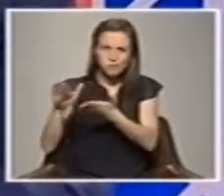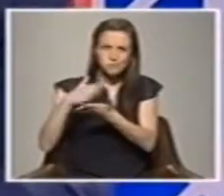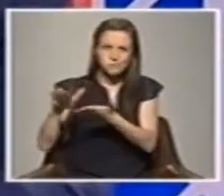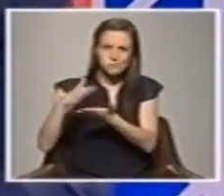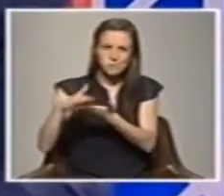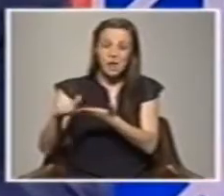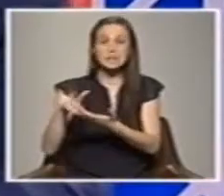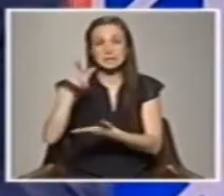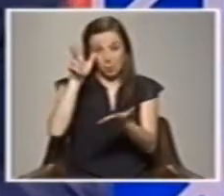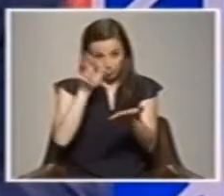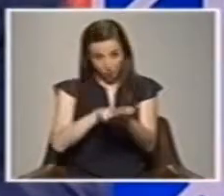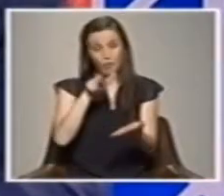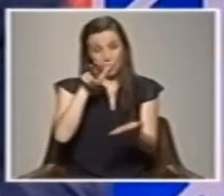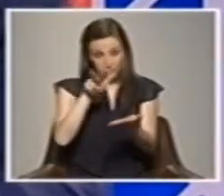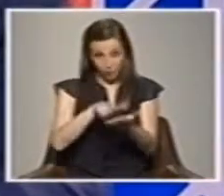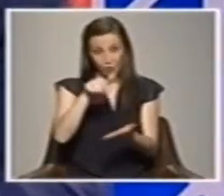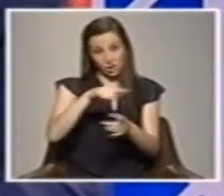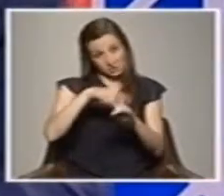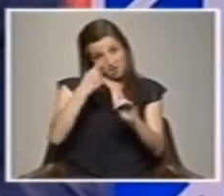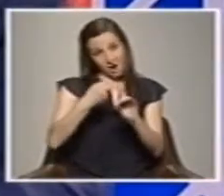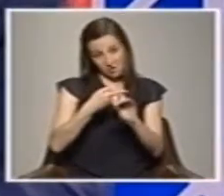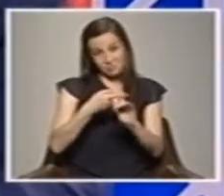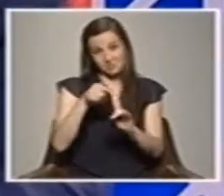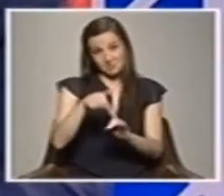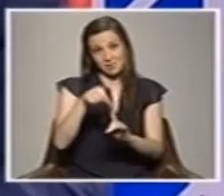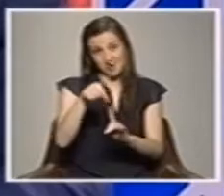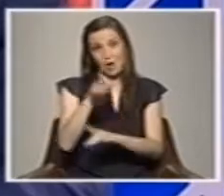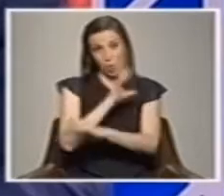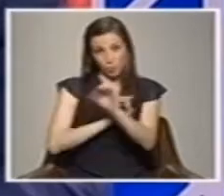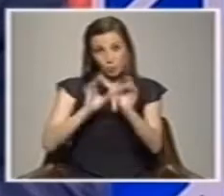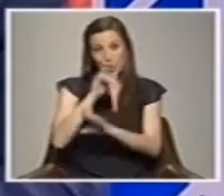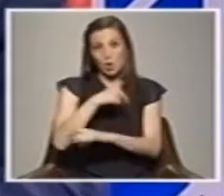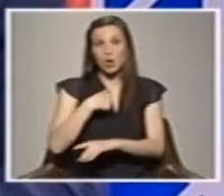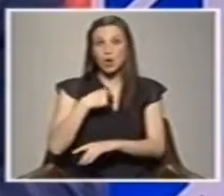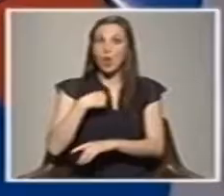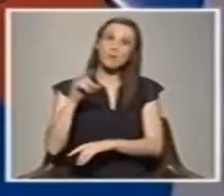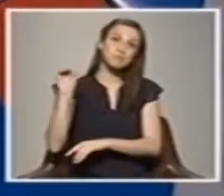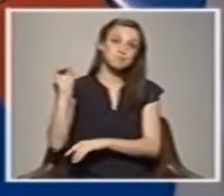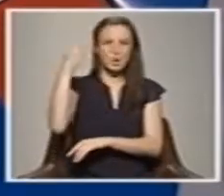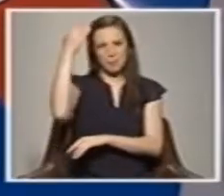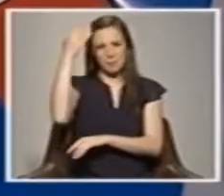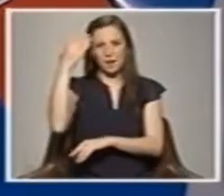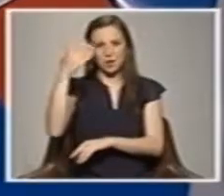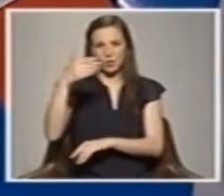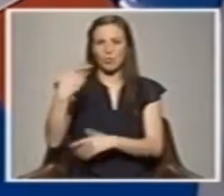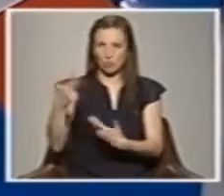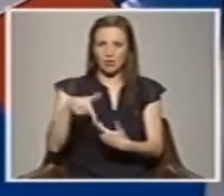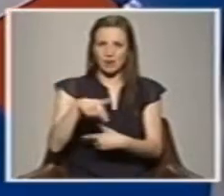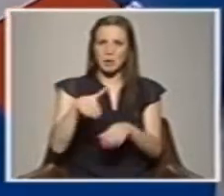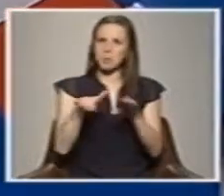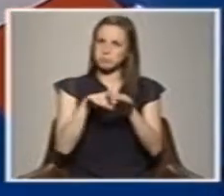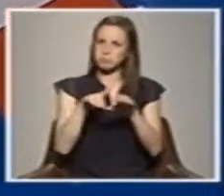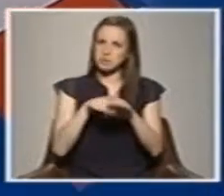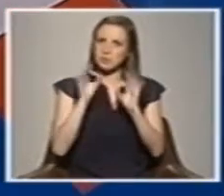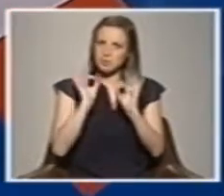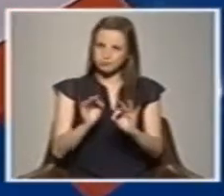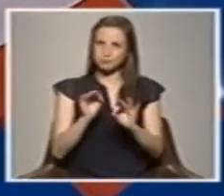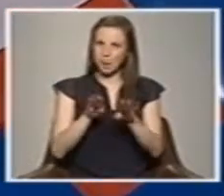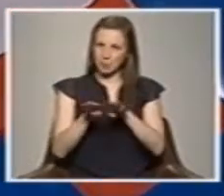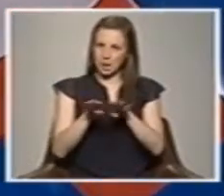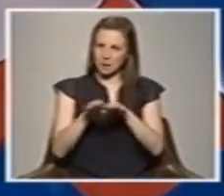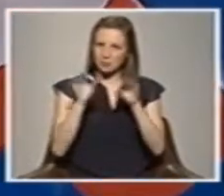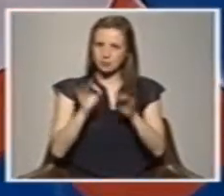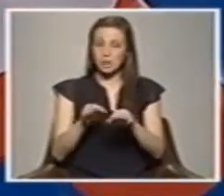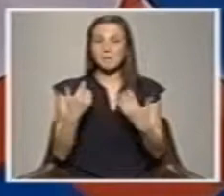Europeu aprovou este ano europeu e, por isso, nós fomos dos primeiros a ter ações práticas no terreno, mas a achar que estas ações